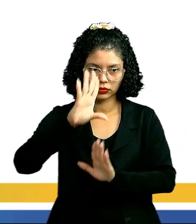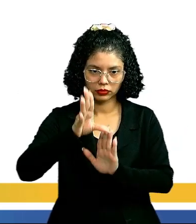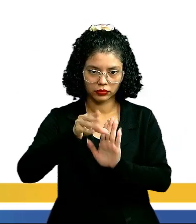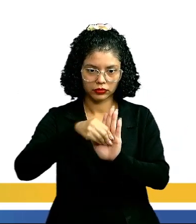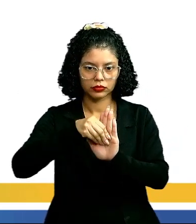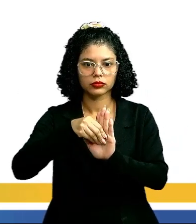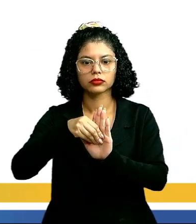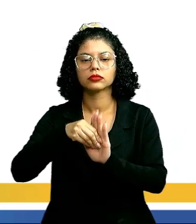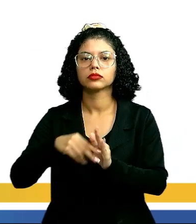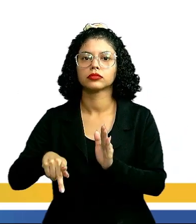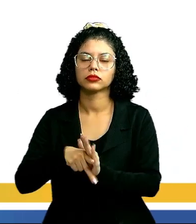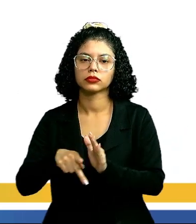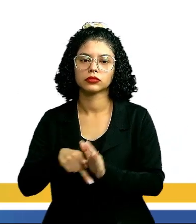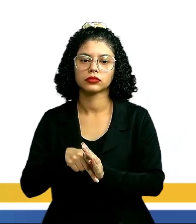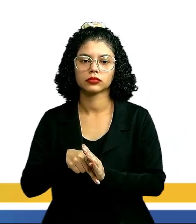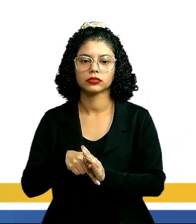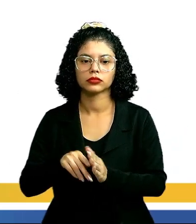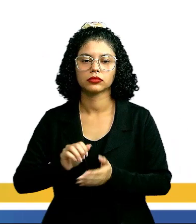instala